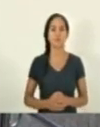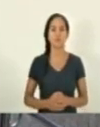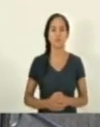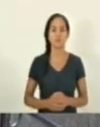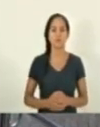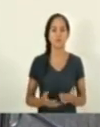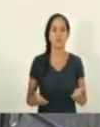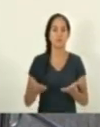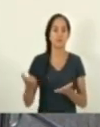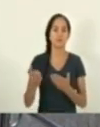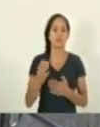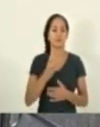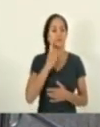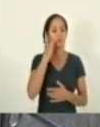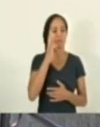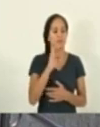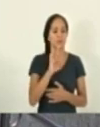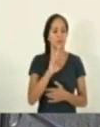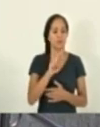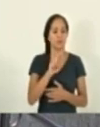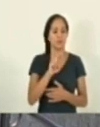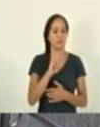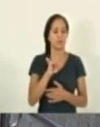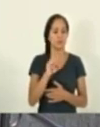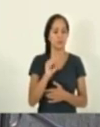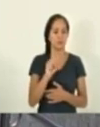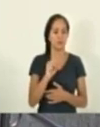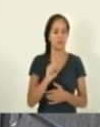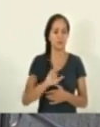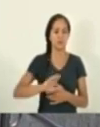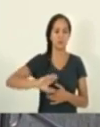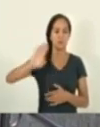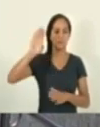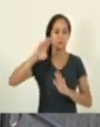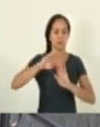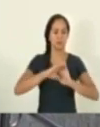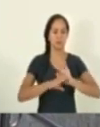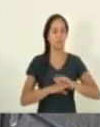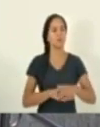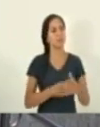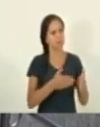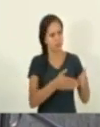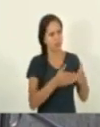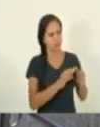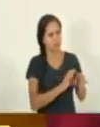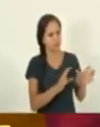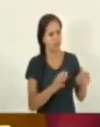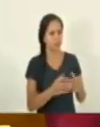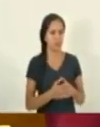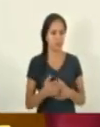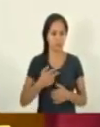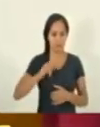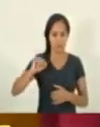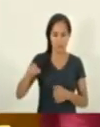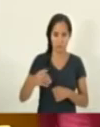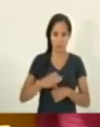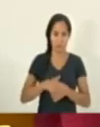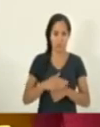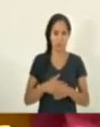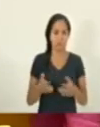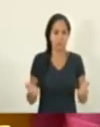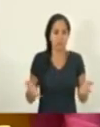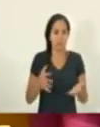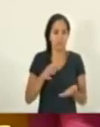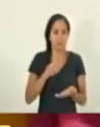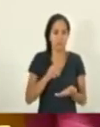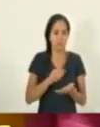Com a palavra agora o deputado Freitas, que declina... Pela ordem, senhor presidente. Pois não. Eu aproveito esse momento, senhor presidente, para